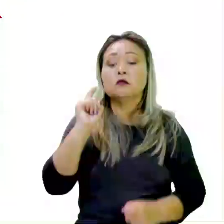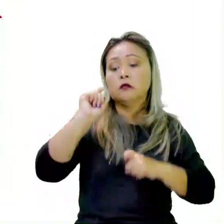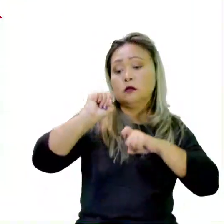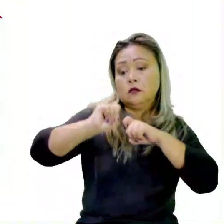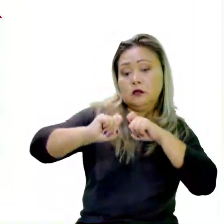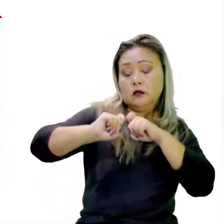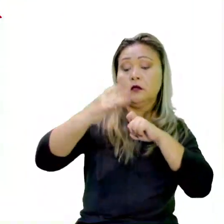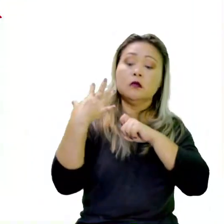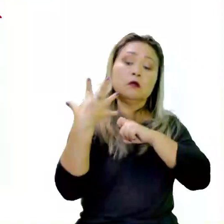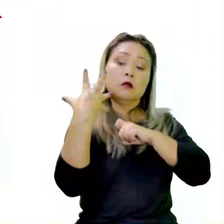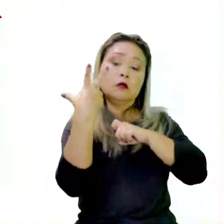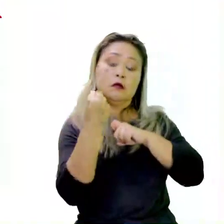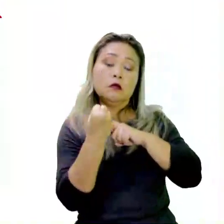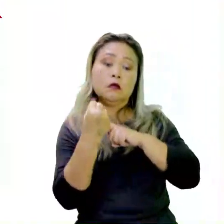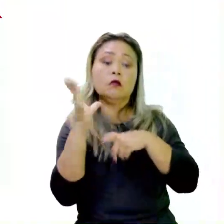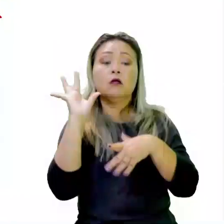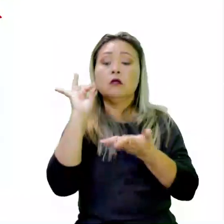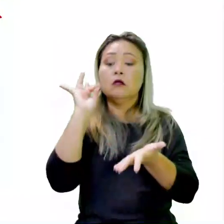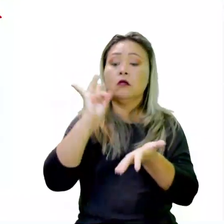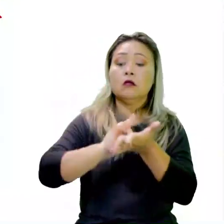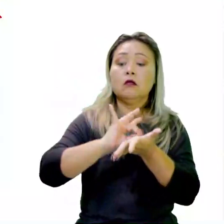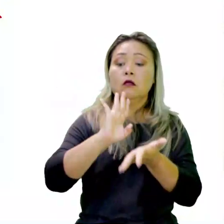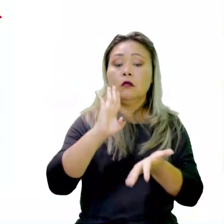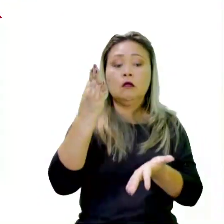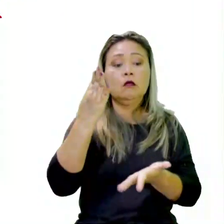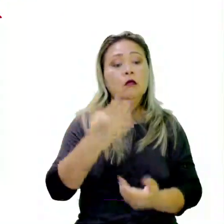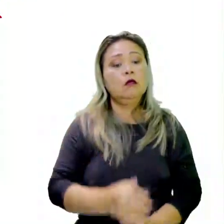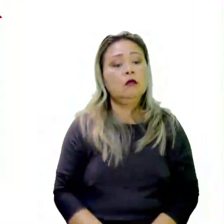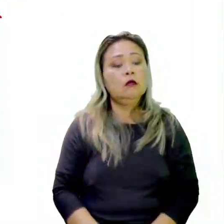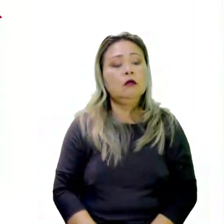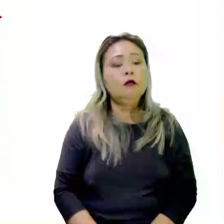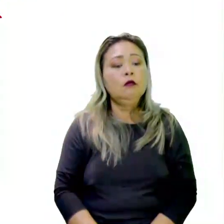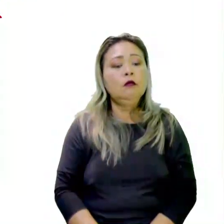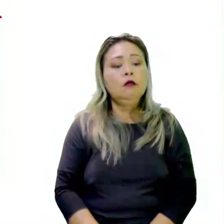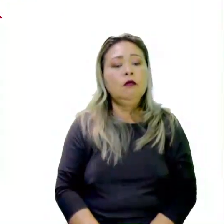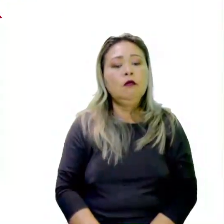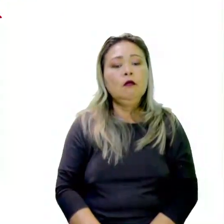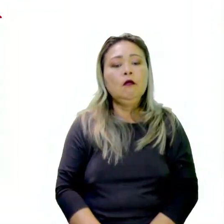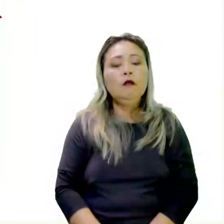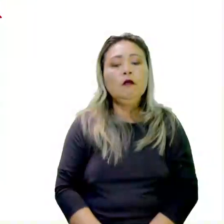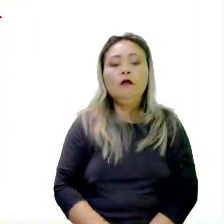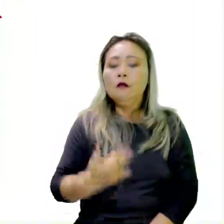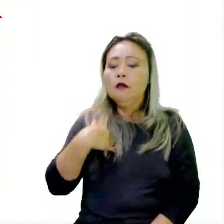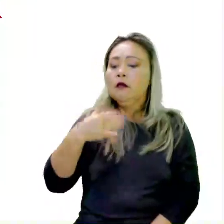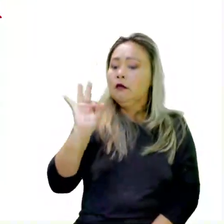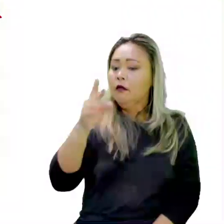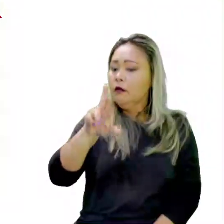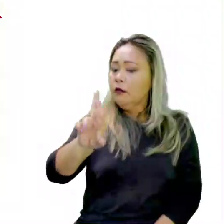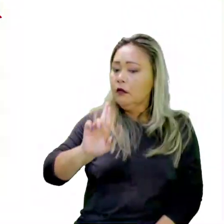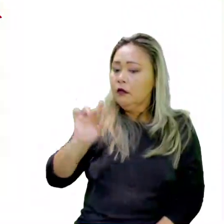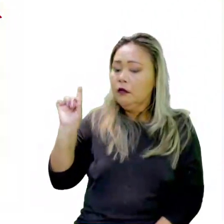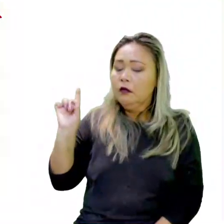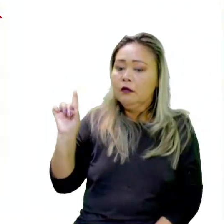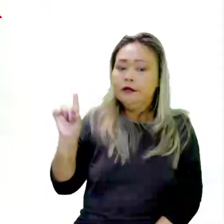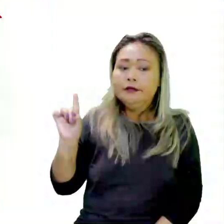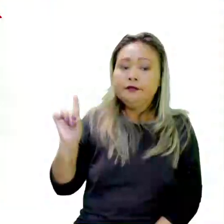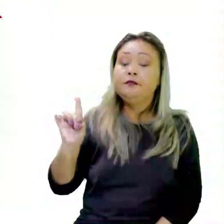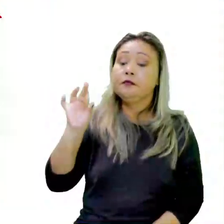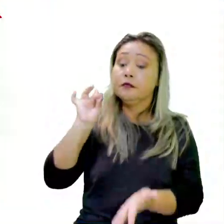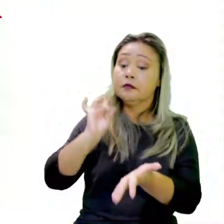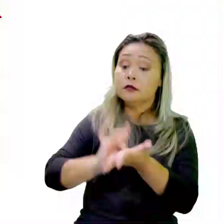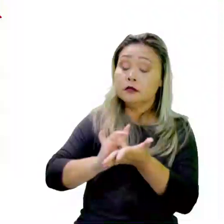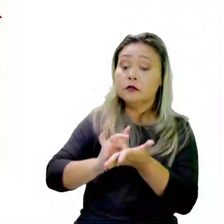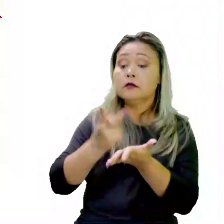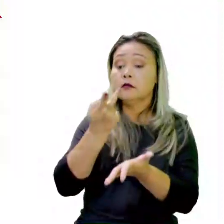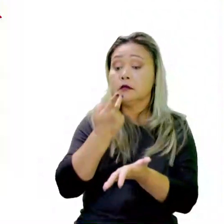fecundidade e a beleza, verdadeiro ou falso? Vamos ver? Eu acredito que vocês vão acertar, porque verdadeiro,